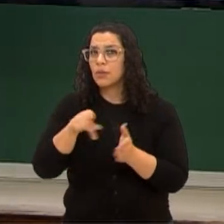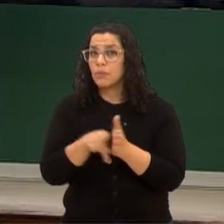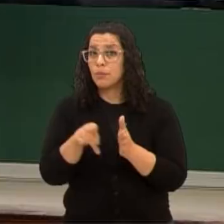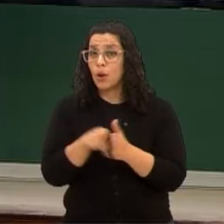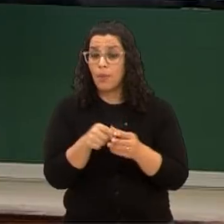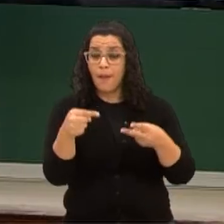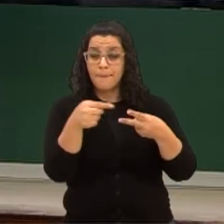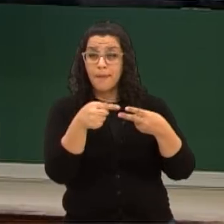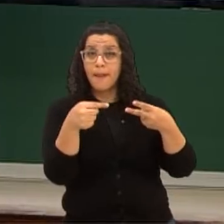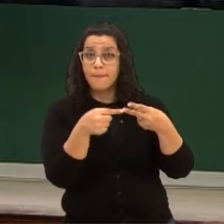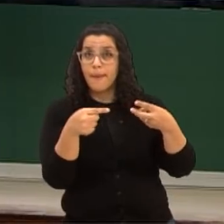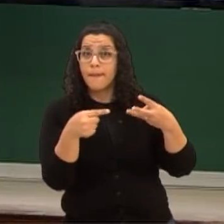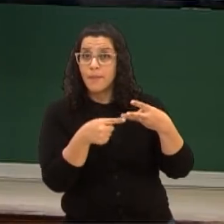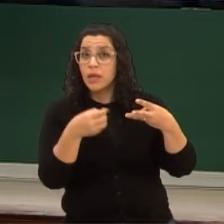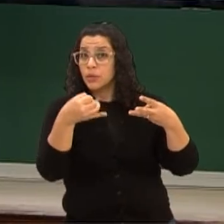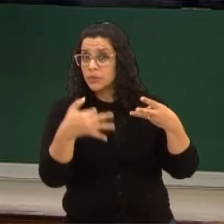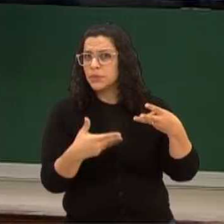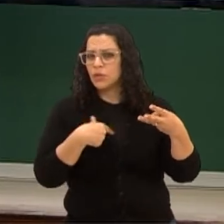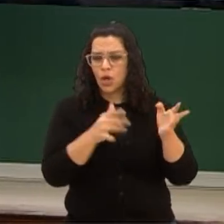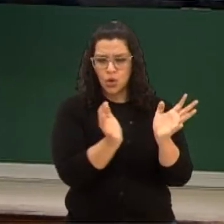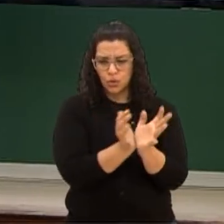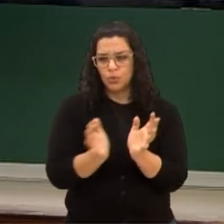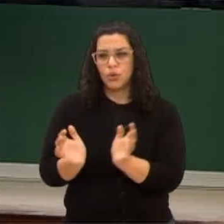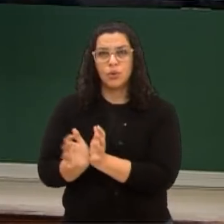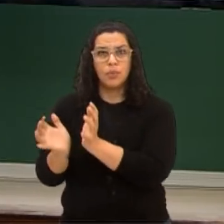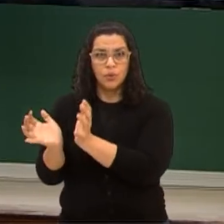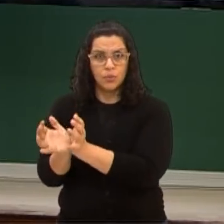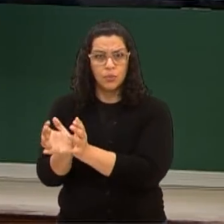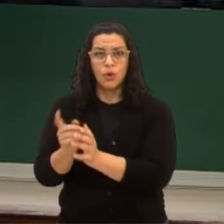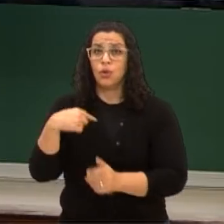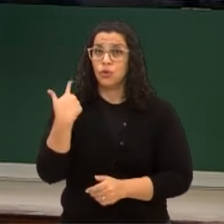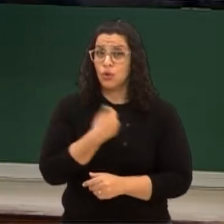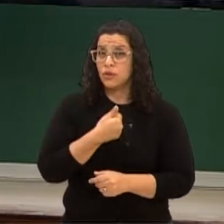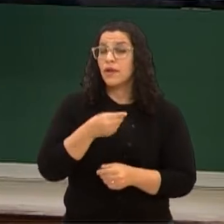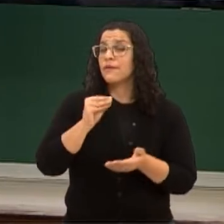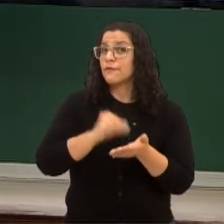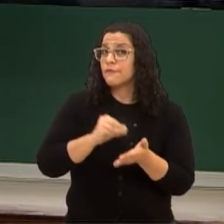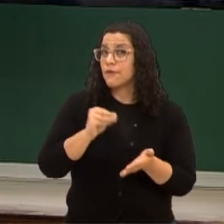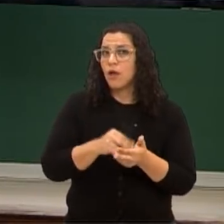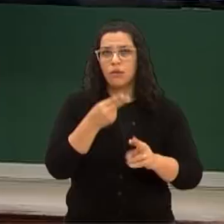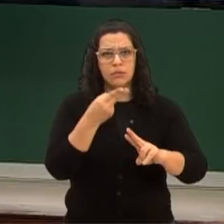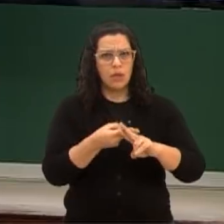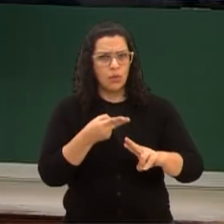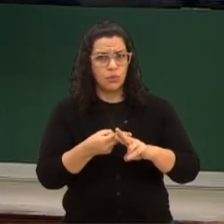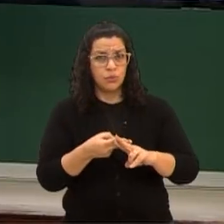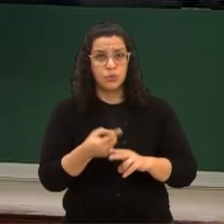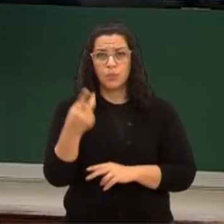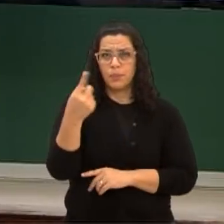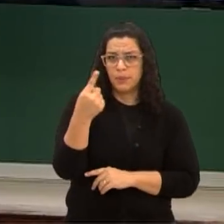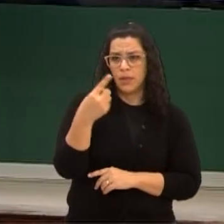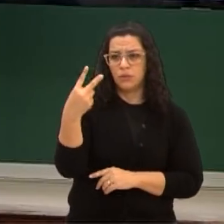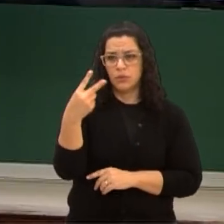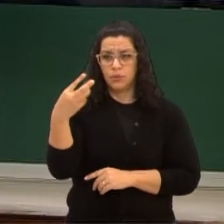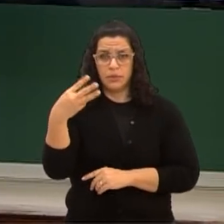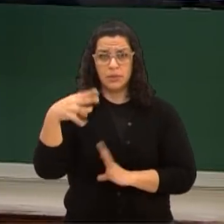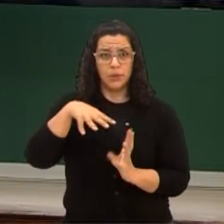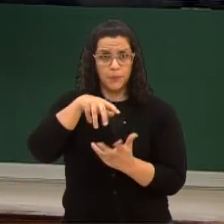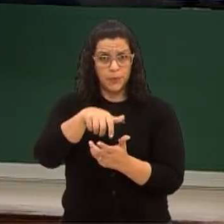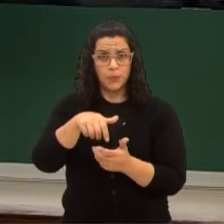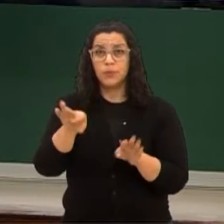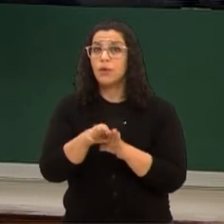as classificações que vimos. Então percebam, embora em desuso a classificação do primeiro, segundo e terceiro